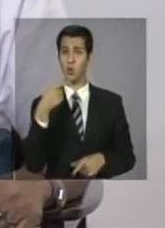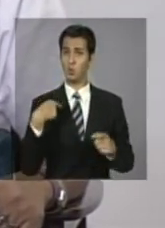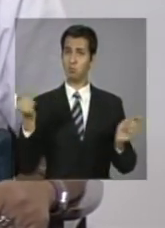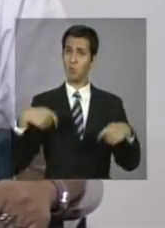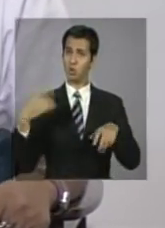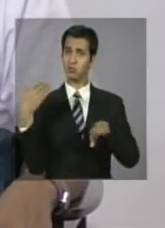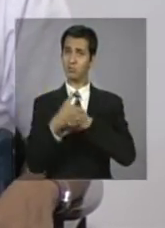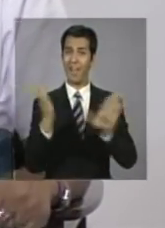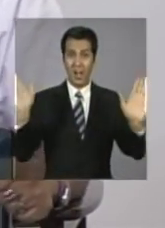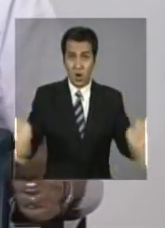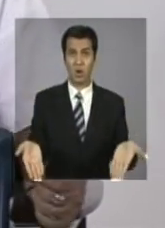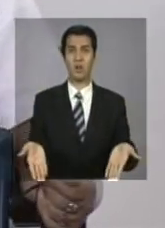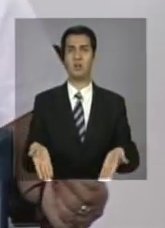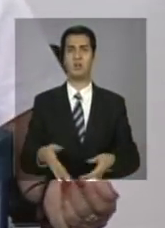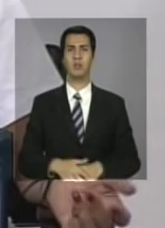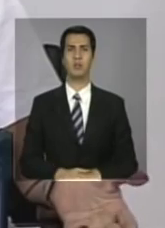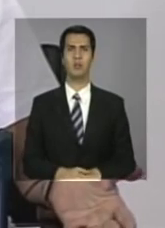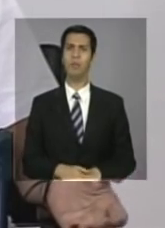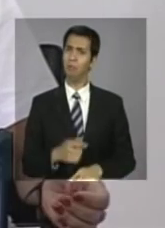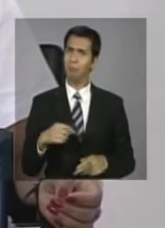Eu digo, pois vem que eu estou te esperando.